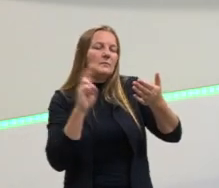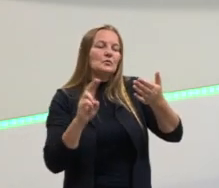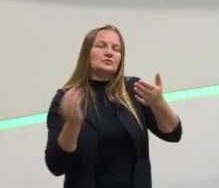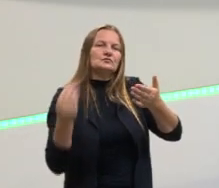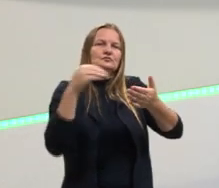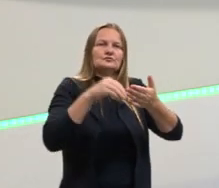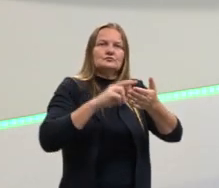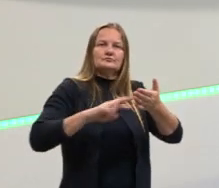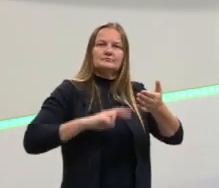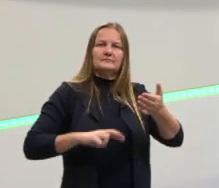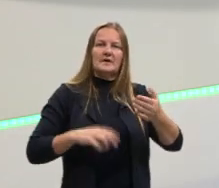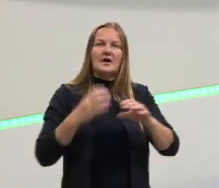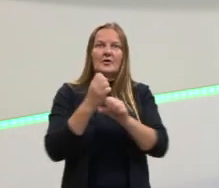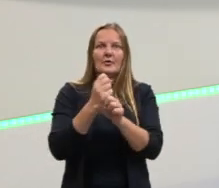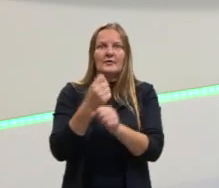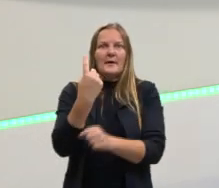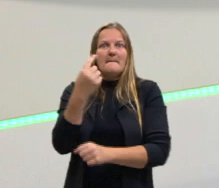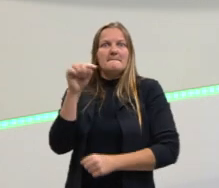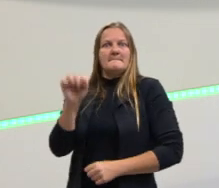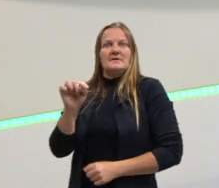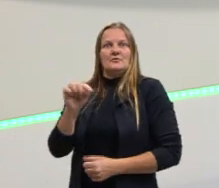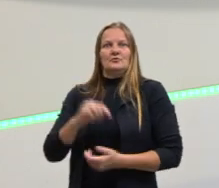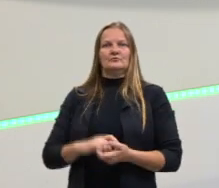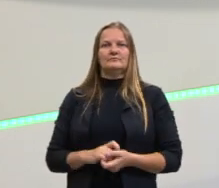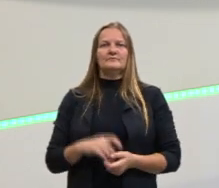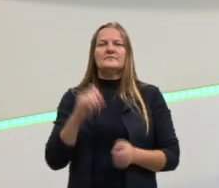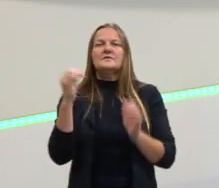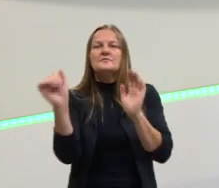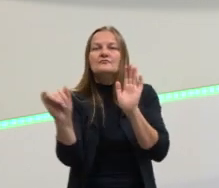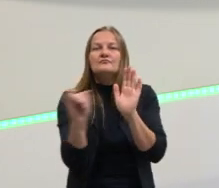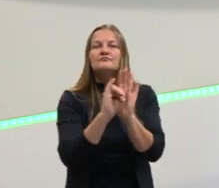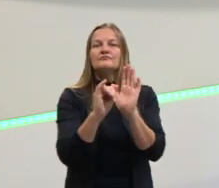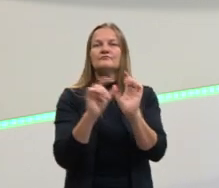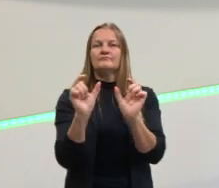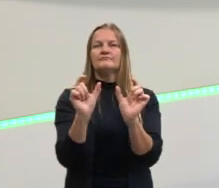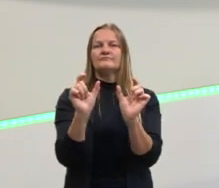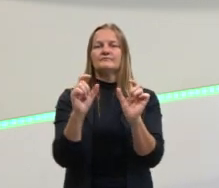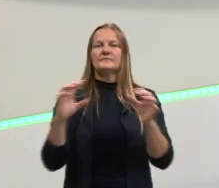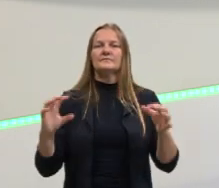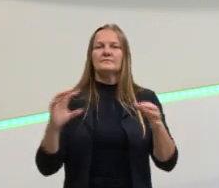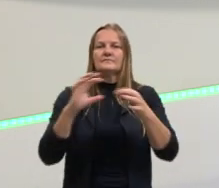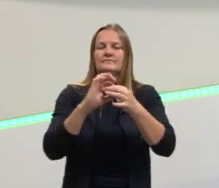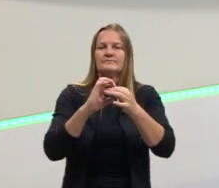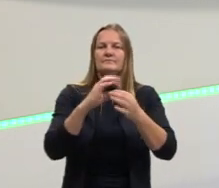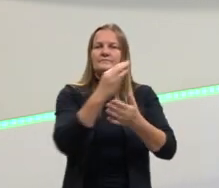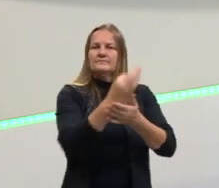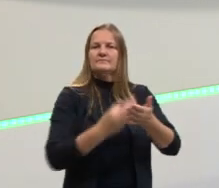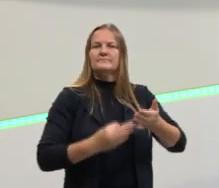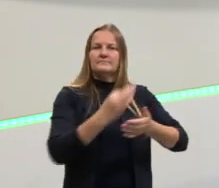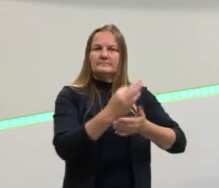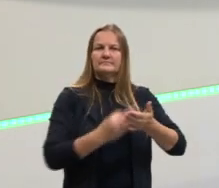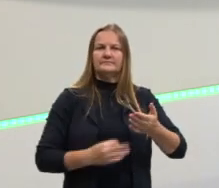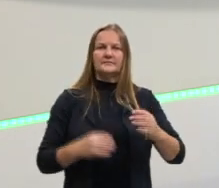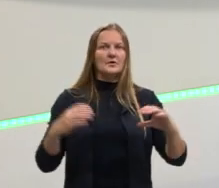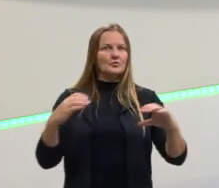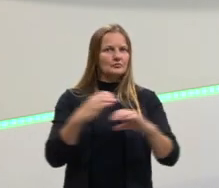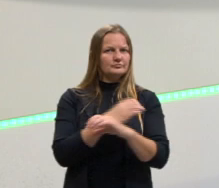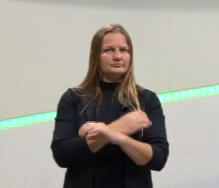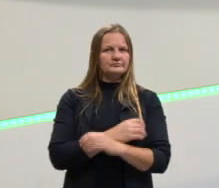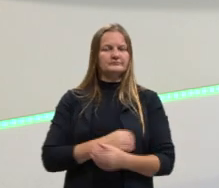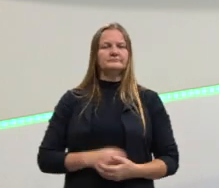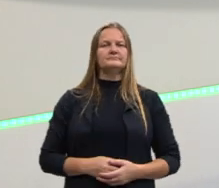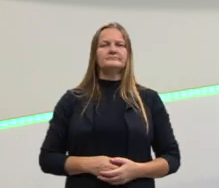certo eu vou identificar quais são essas palavrinhas que conectam o texto na totalidade